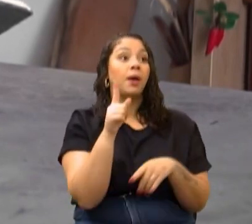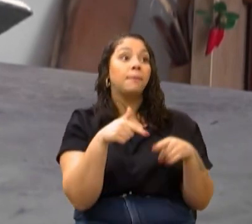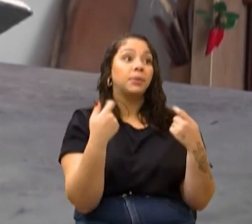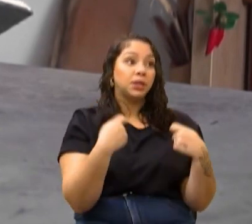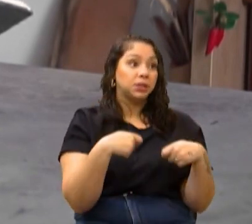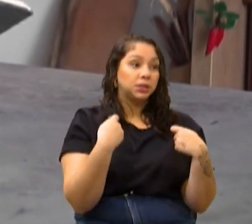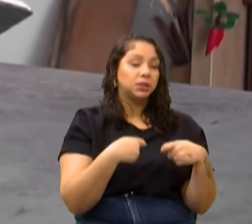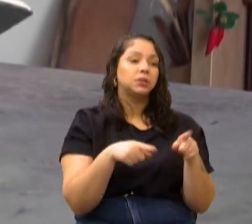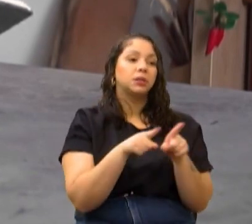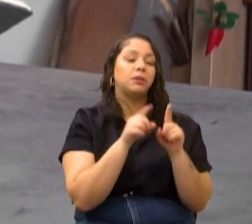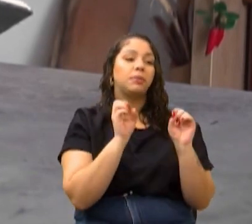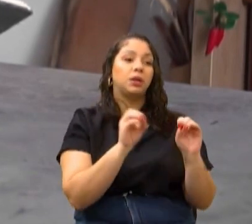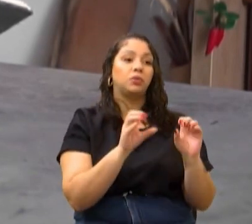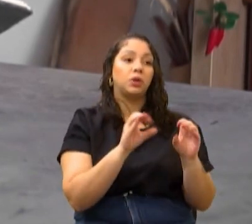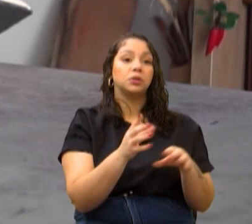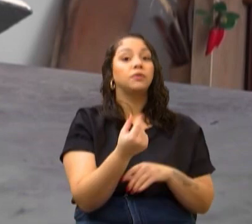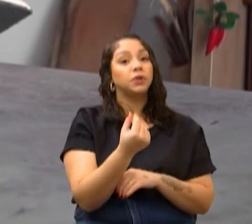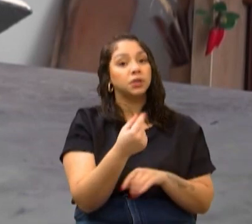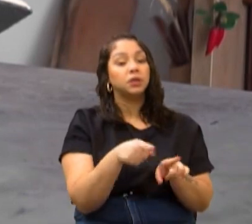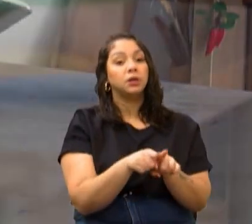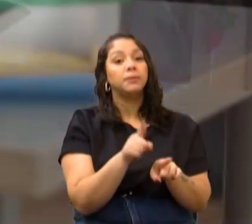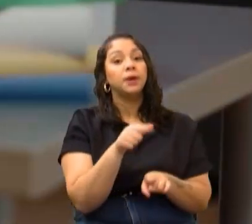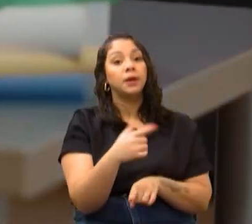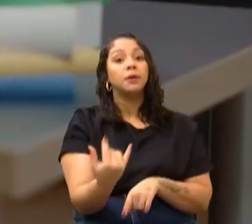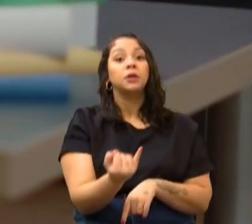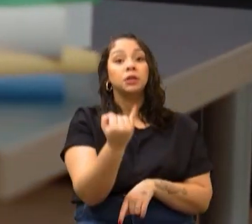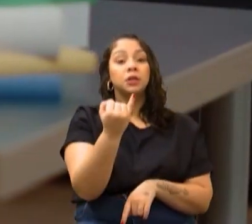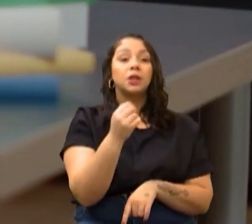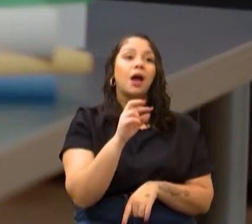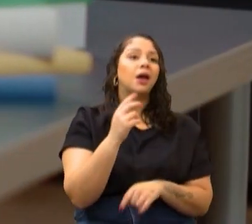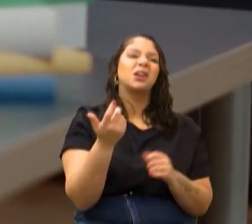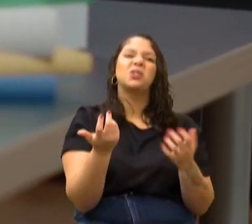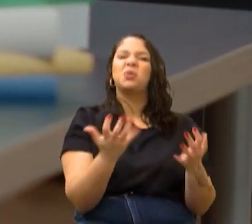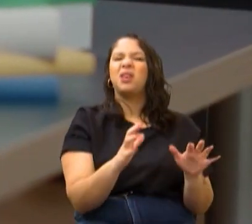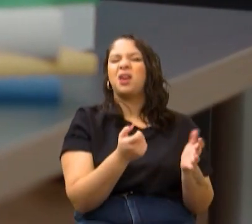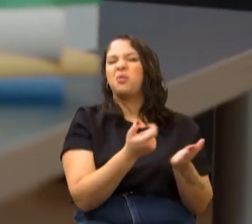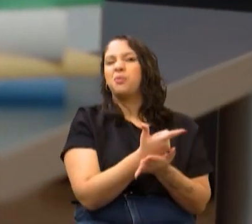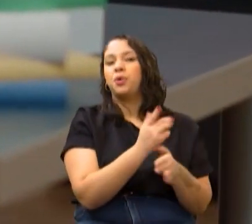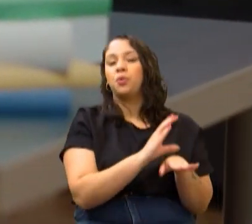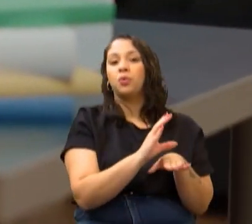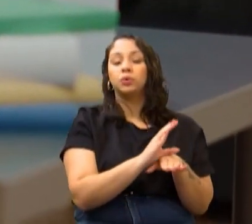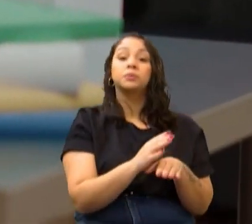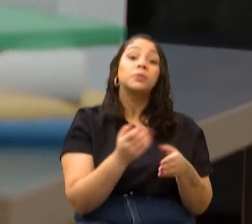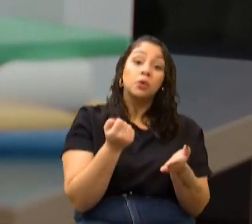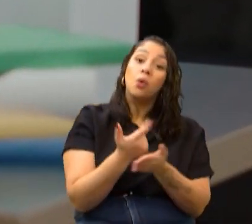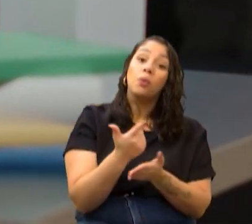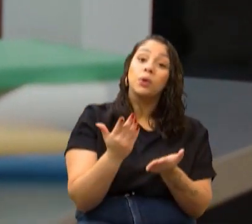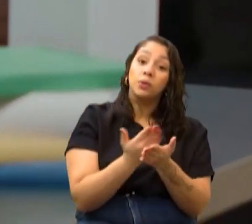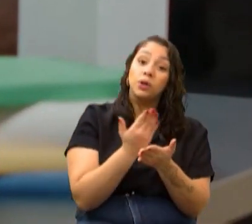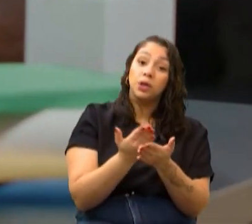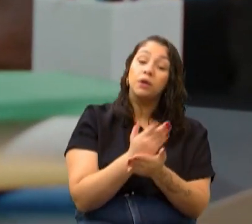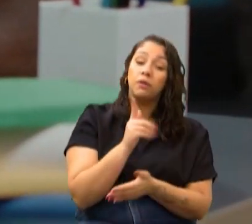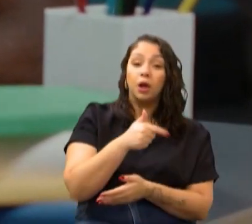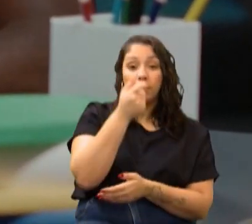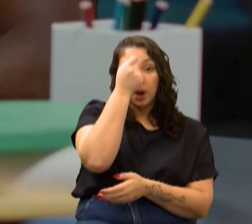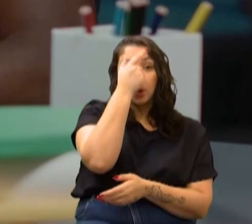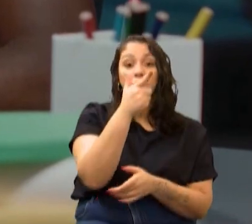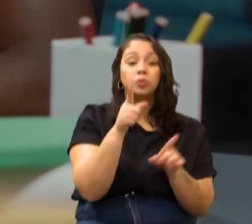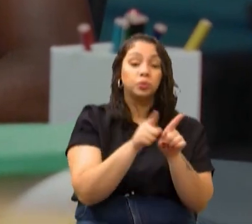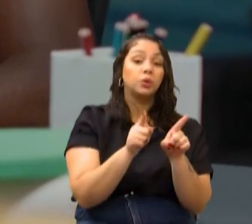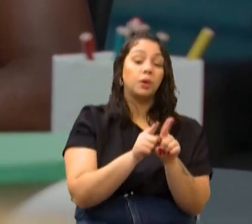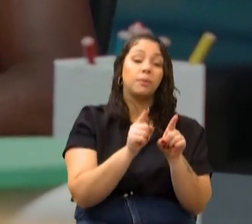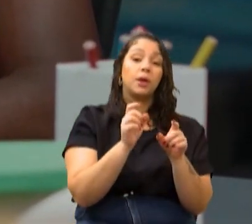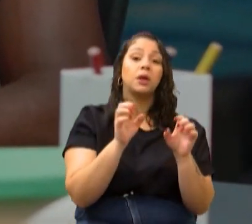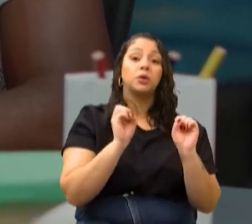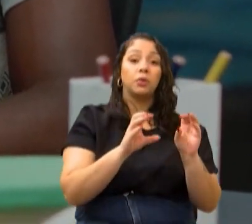é necessário, a educação financeira é necessária. Agora, não quer gastar em curso? Compra um livro, é uma questão de